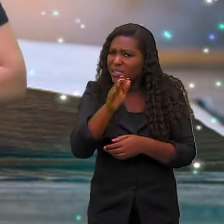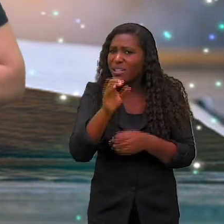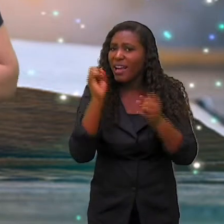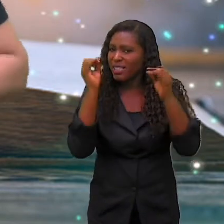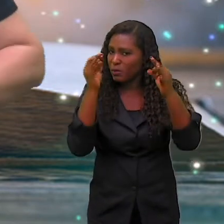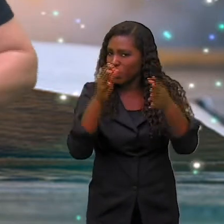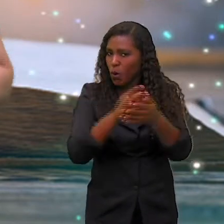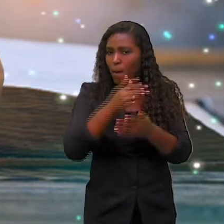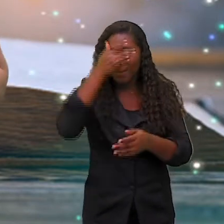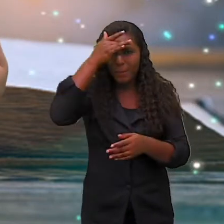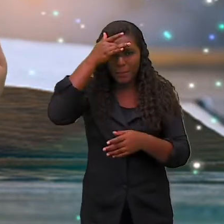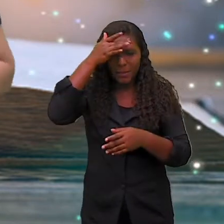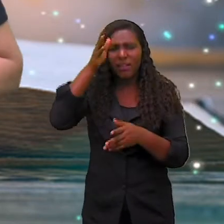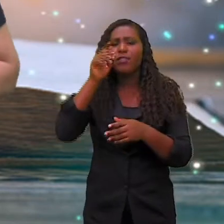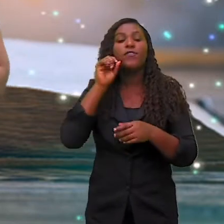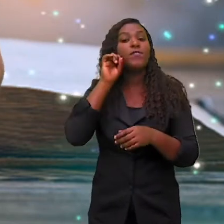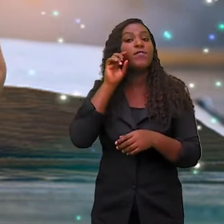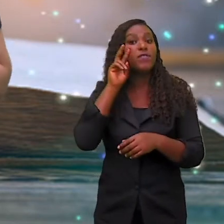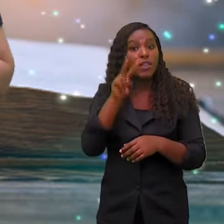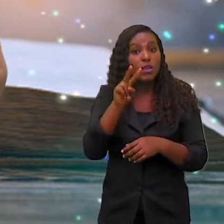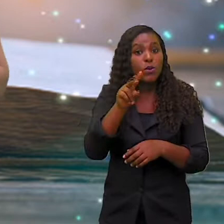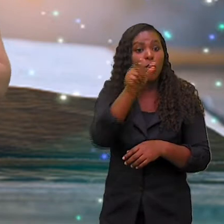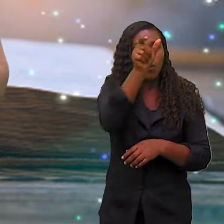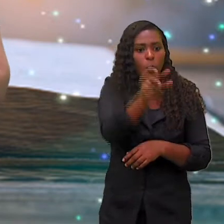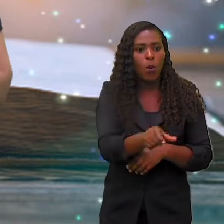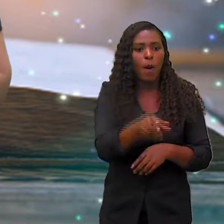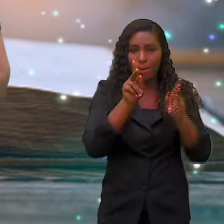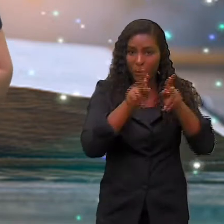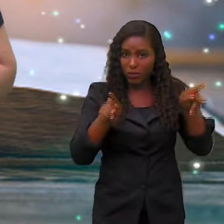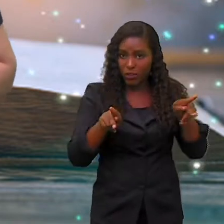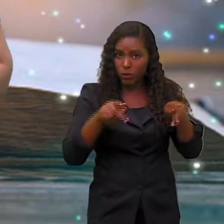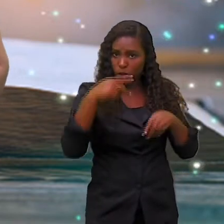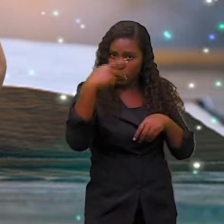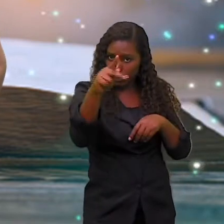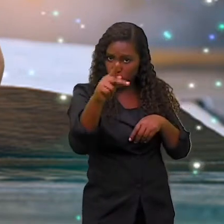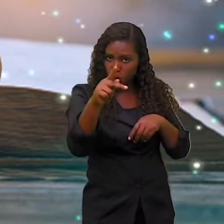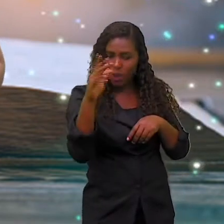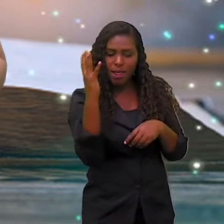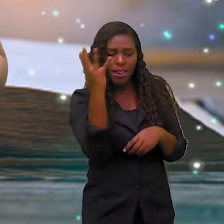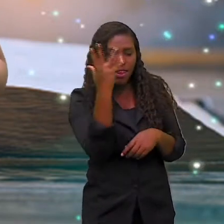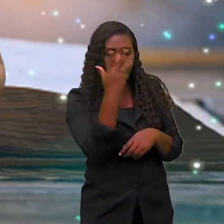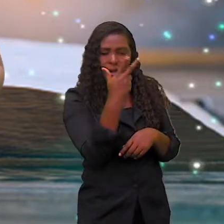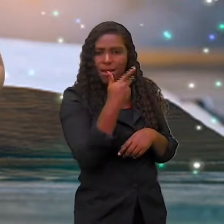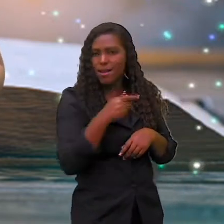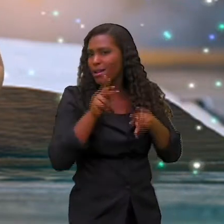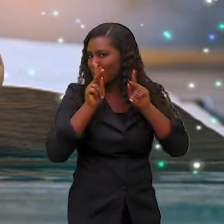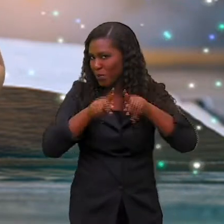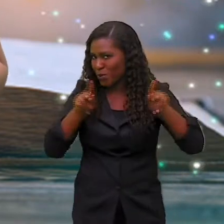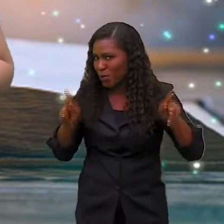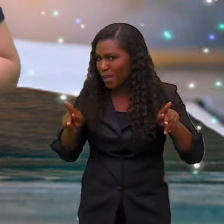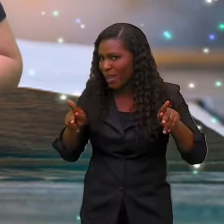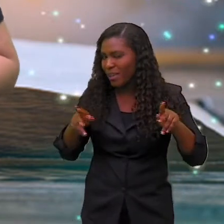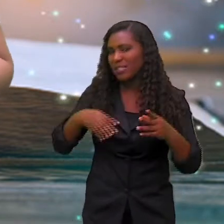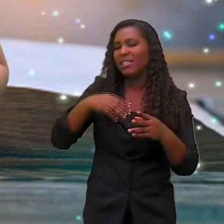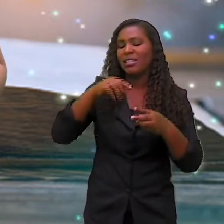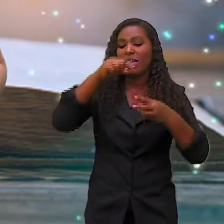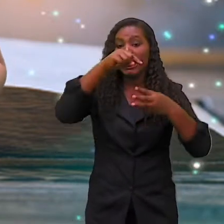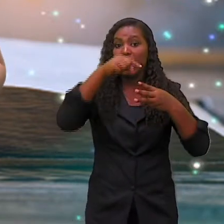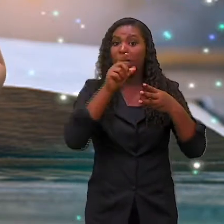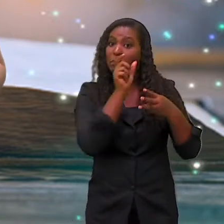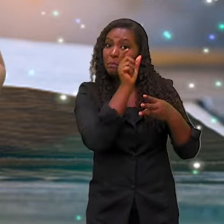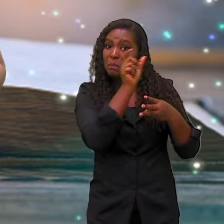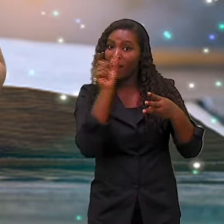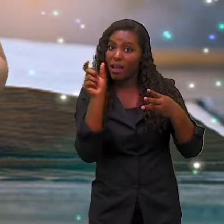de língua portuguesa dizer essas 3 palavras aí em sala de aula? Ó, tipo textual,